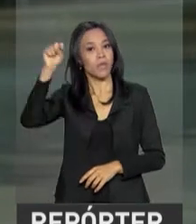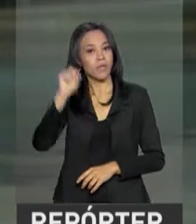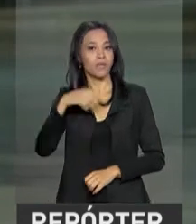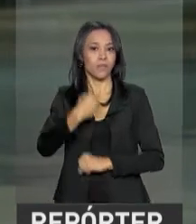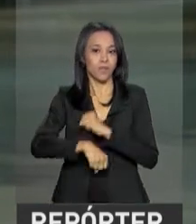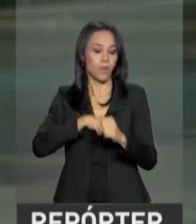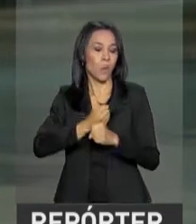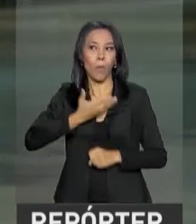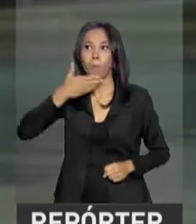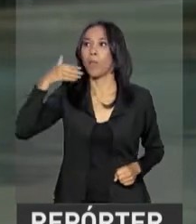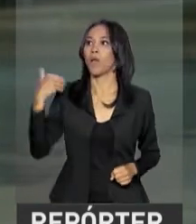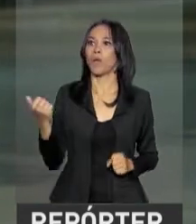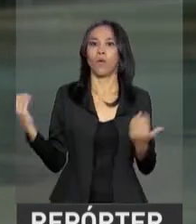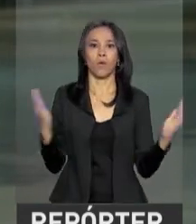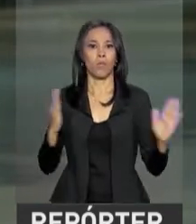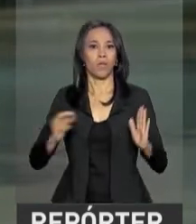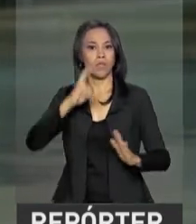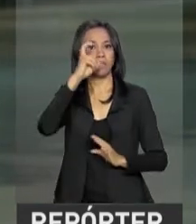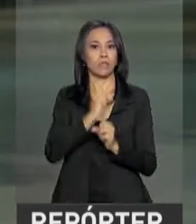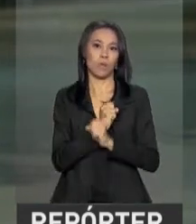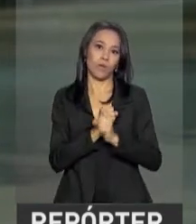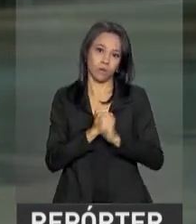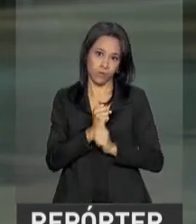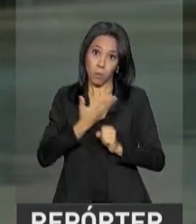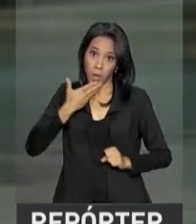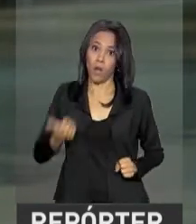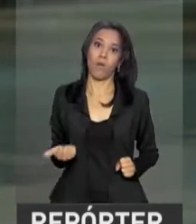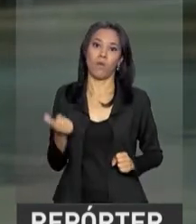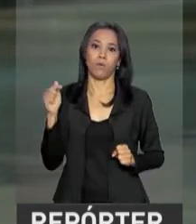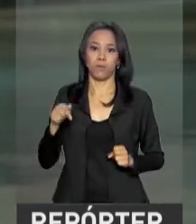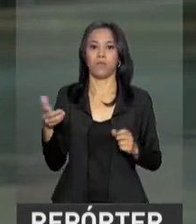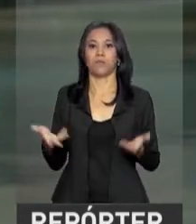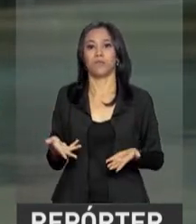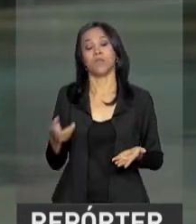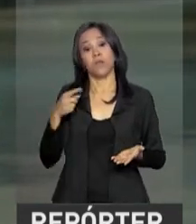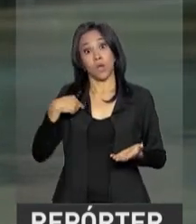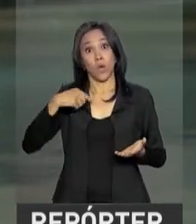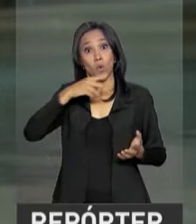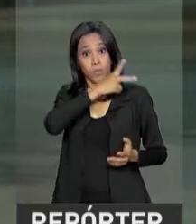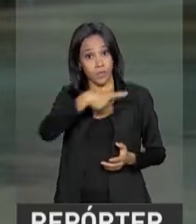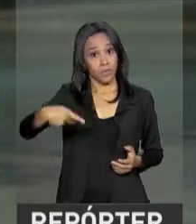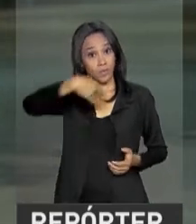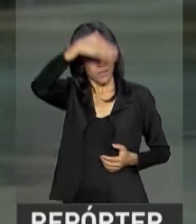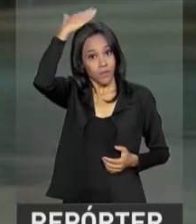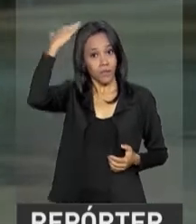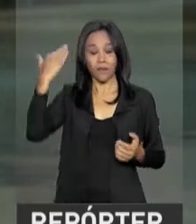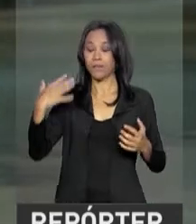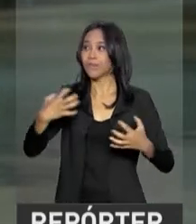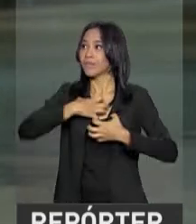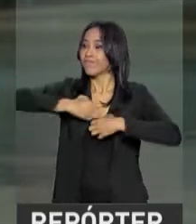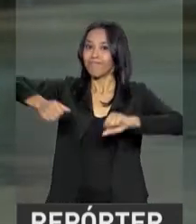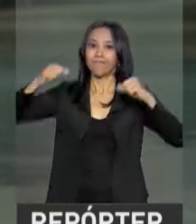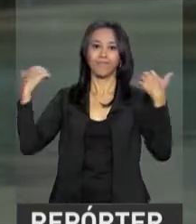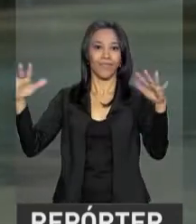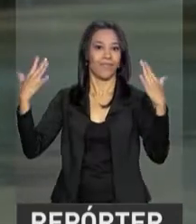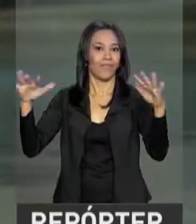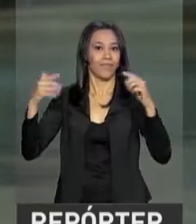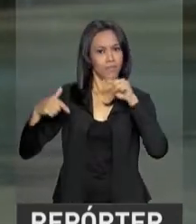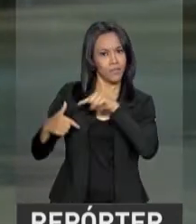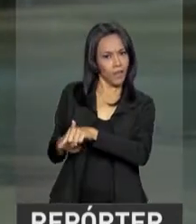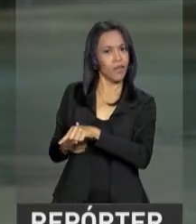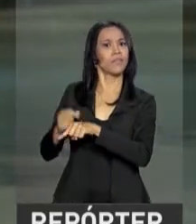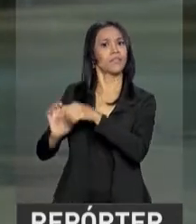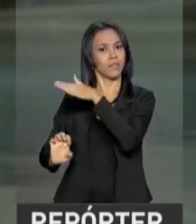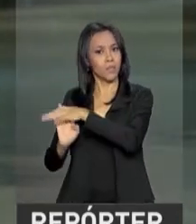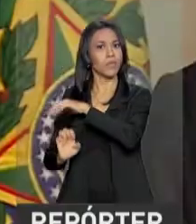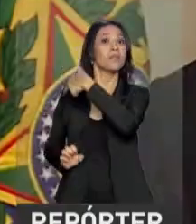cinco anos em pronunciamento o presidente michel temer comemorou o resultado positivo dessas e de outras empresas